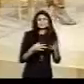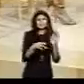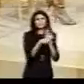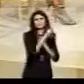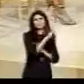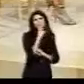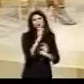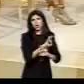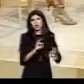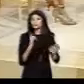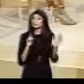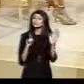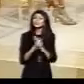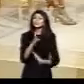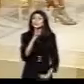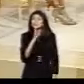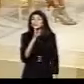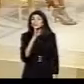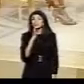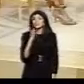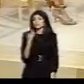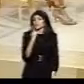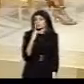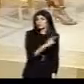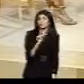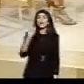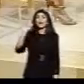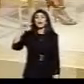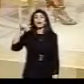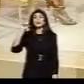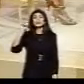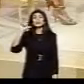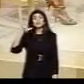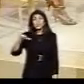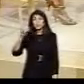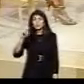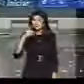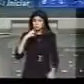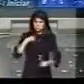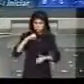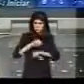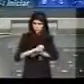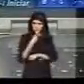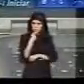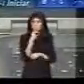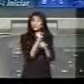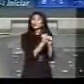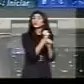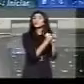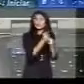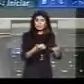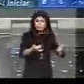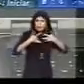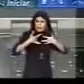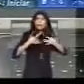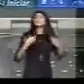né, já falam por si. Vamos então naquela pergunta que a gente não chegou a responder do Anselmo de Vila Cosmos. Quando a gente para de fumar, quanto tempo a